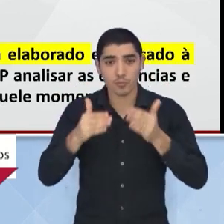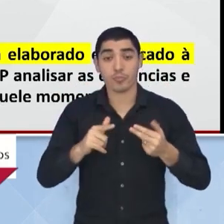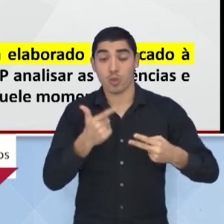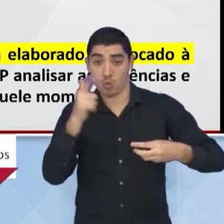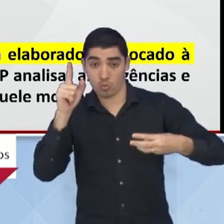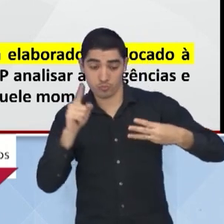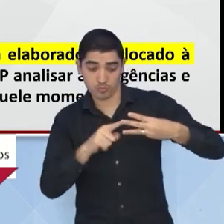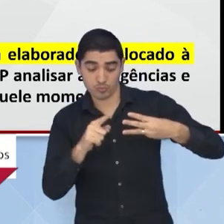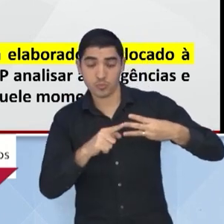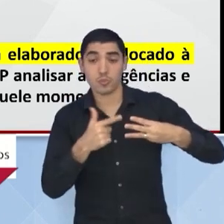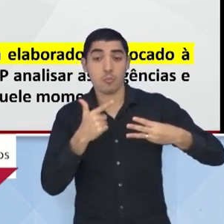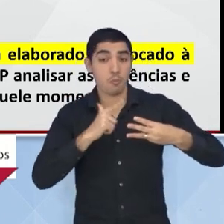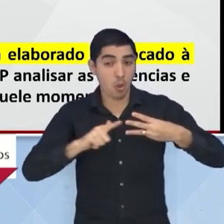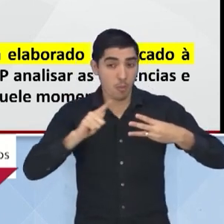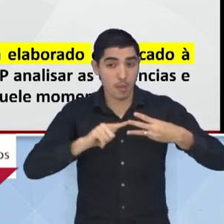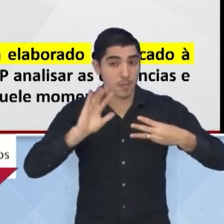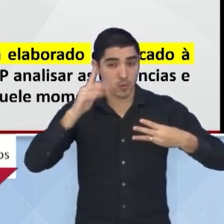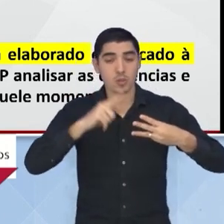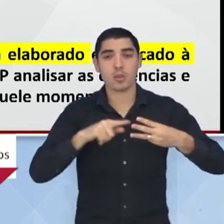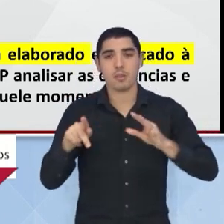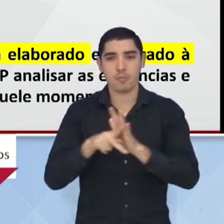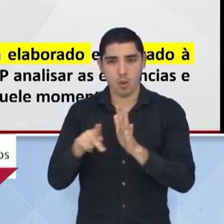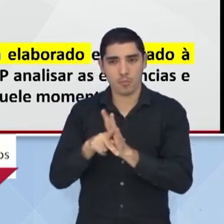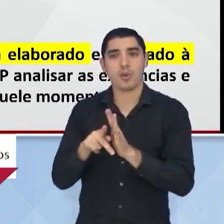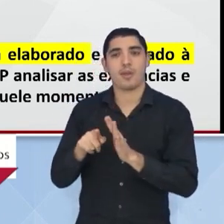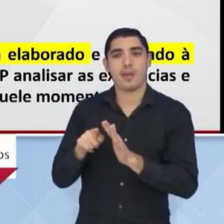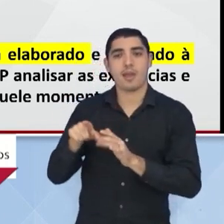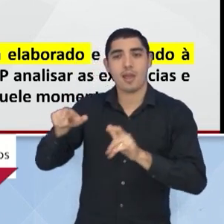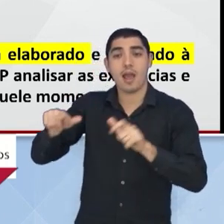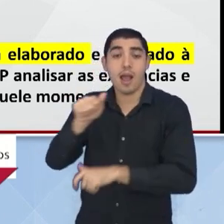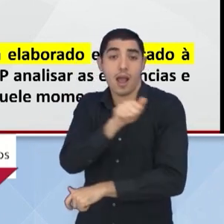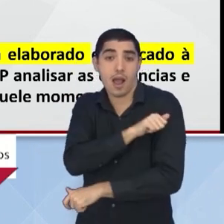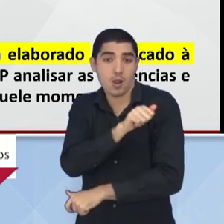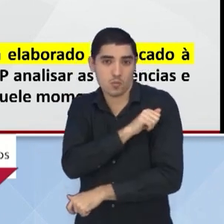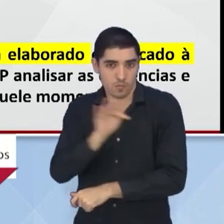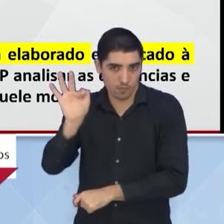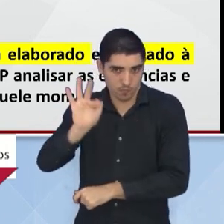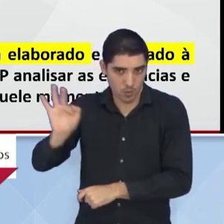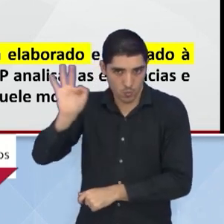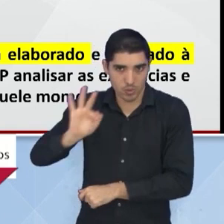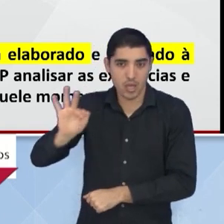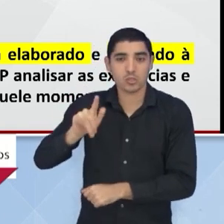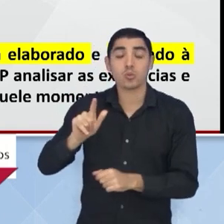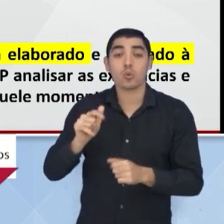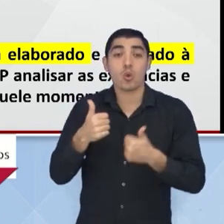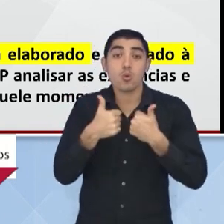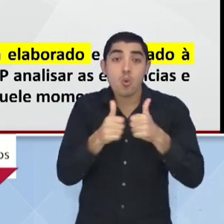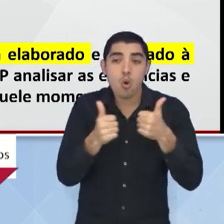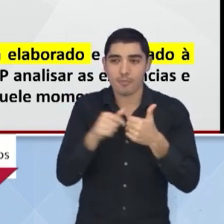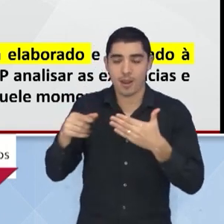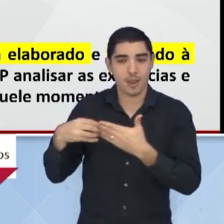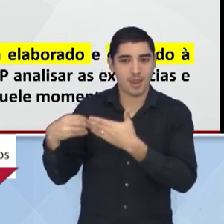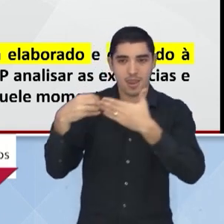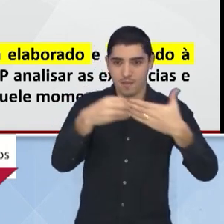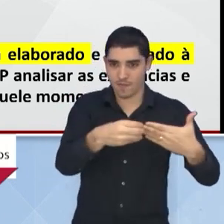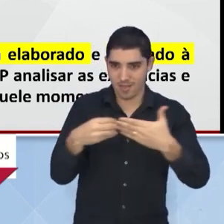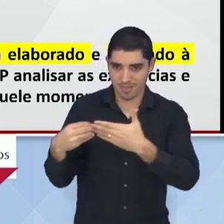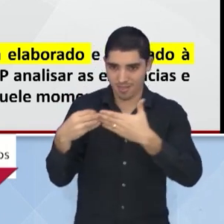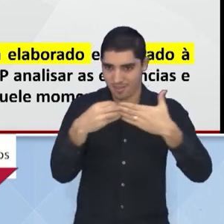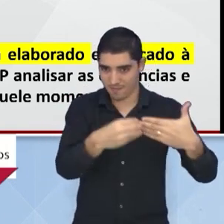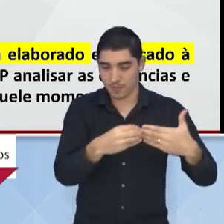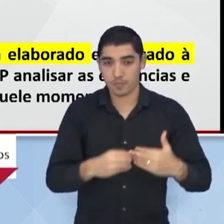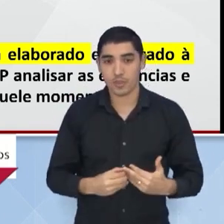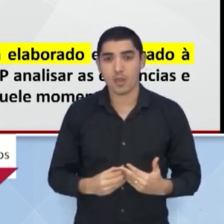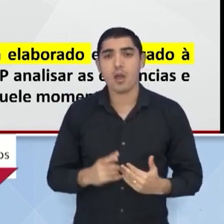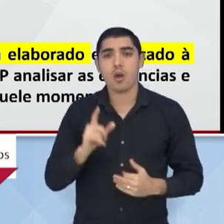transporte intermunicipal de estudantes de cursos de nível superior Néa então aqui os processos e os pontos impugnados foram os seguintes